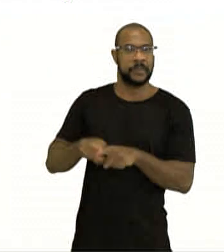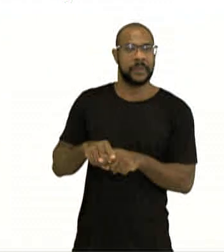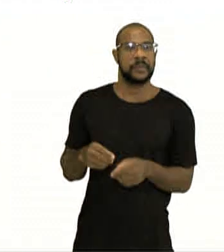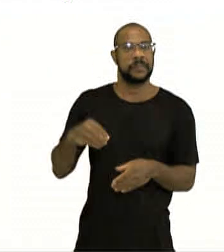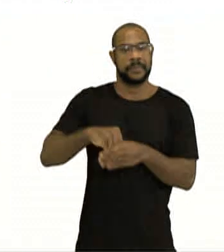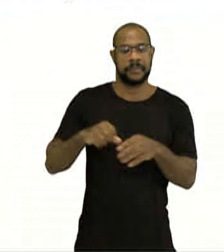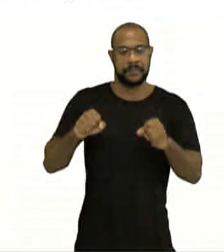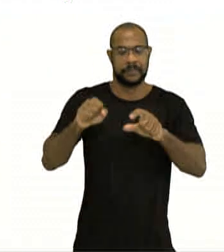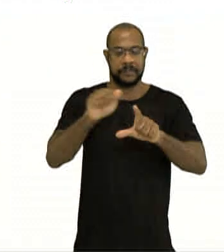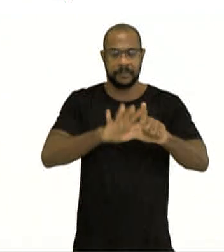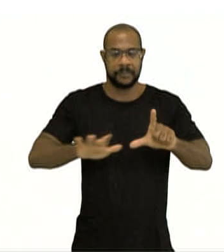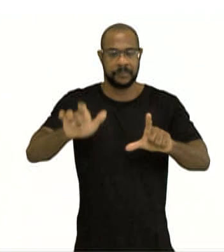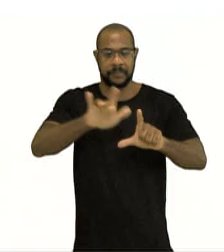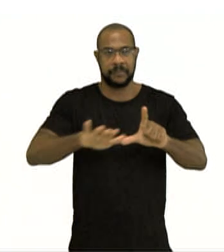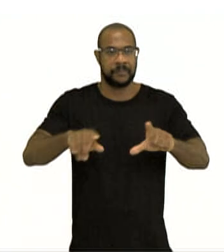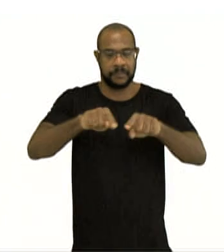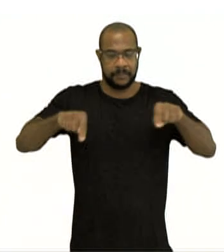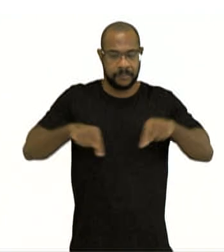aula virtual.